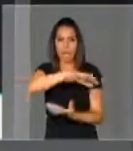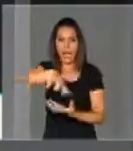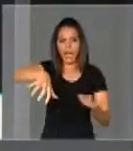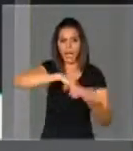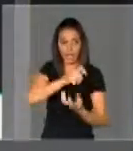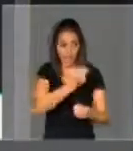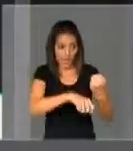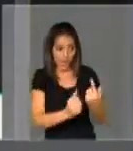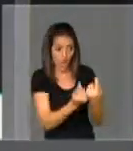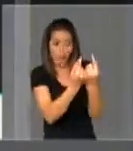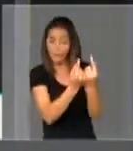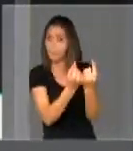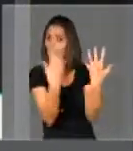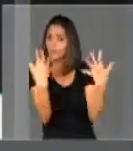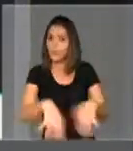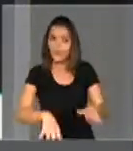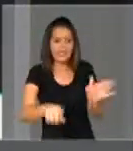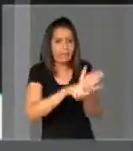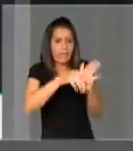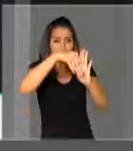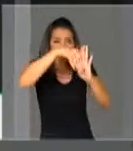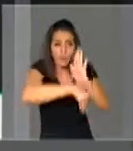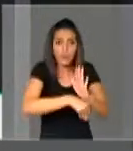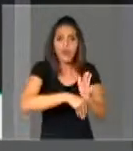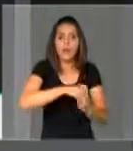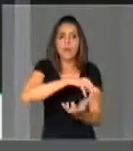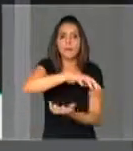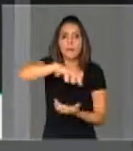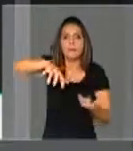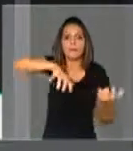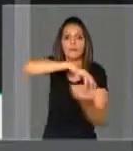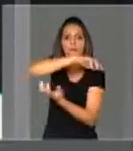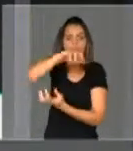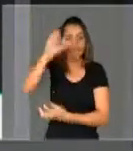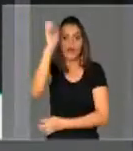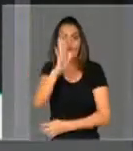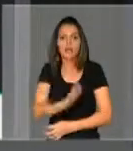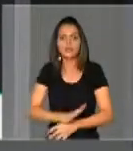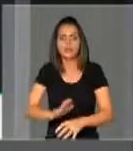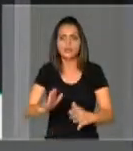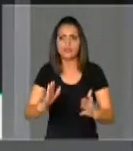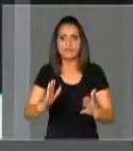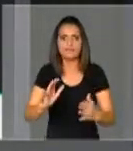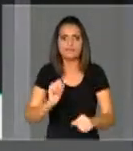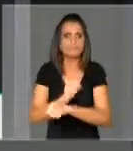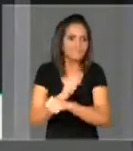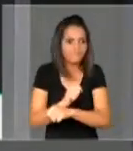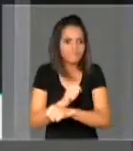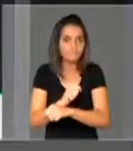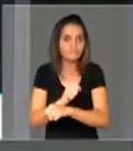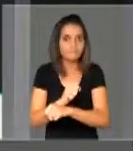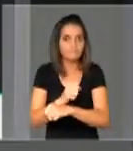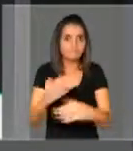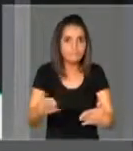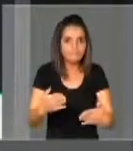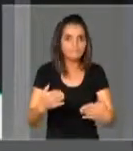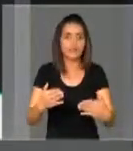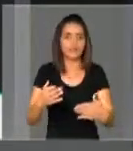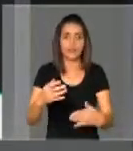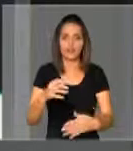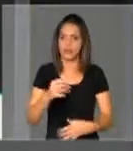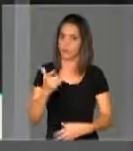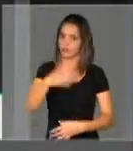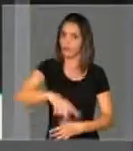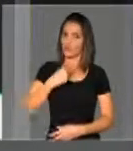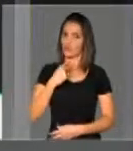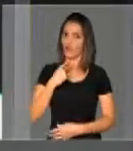economia. O Brasil parou. E nós não podemos torcer que isso se repita. Mas se Bolsonaro